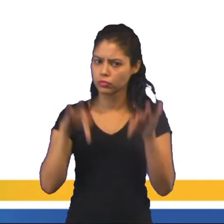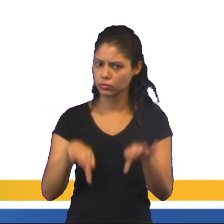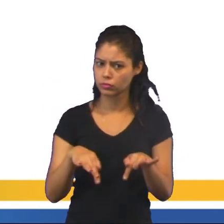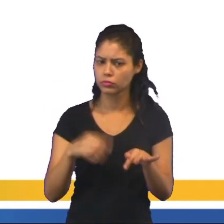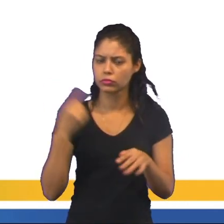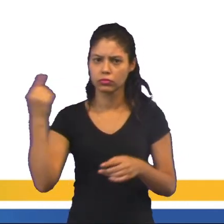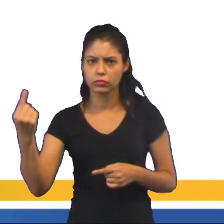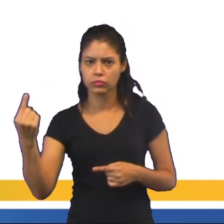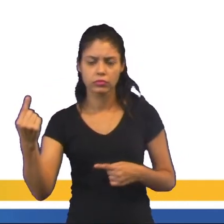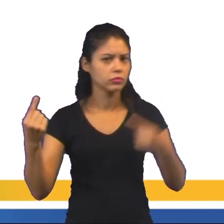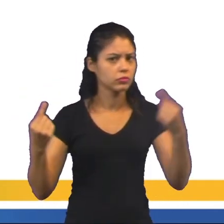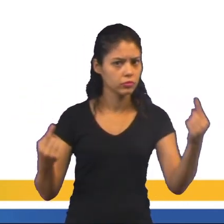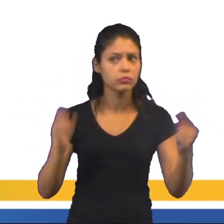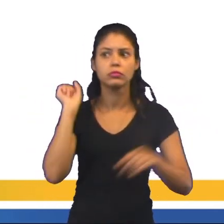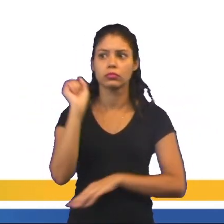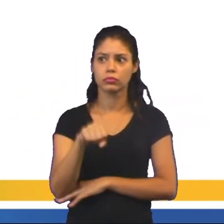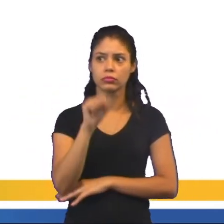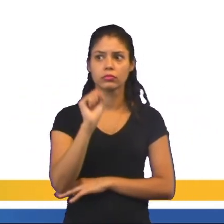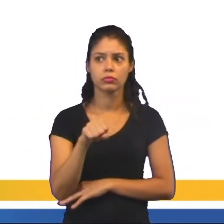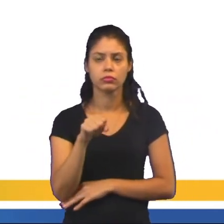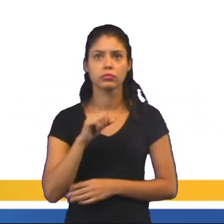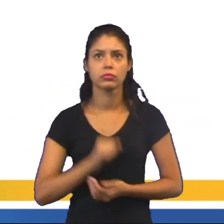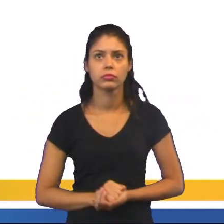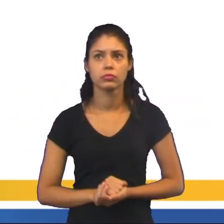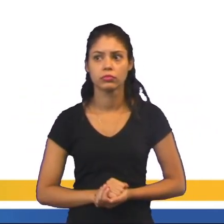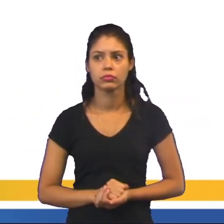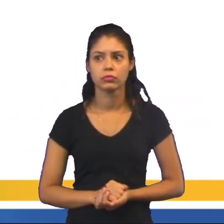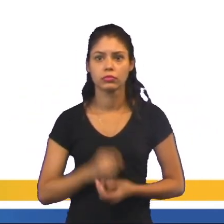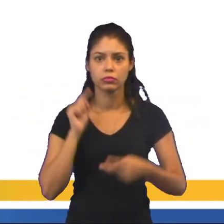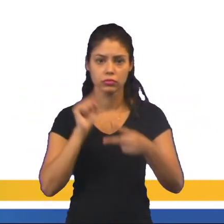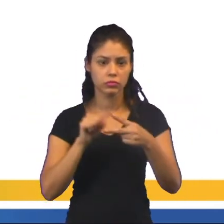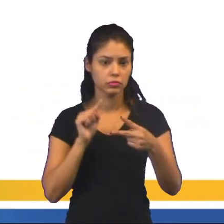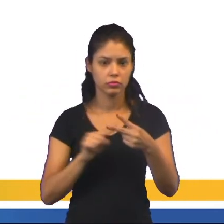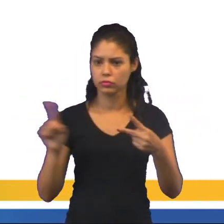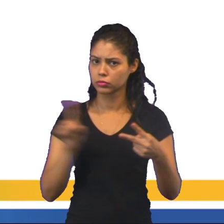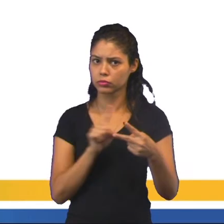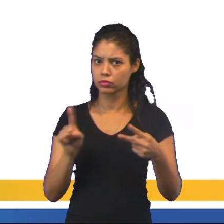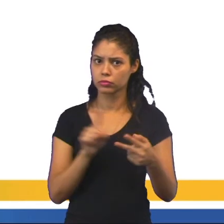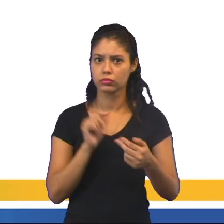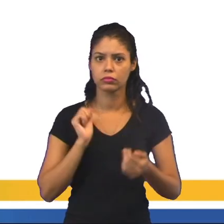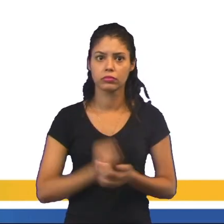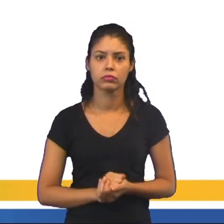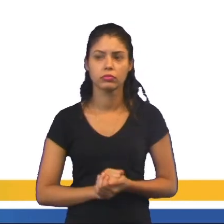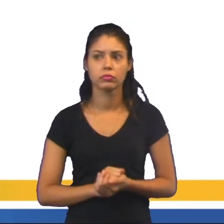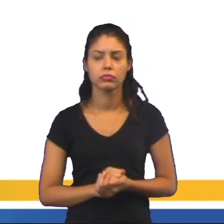infinitas de um lado? Sim, de um lado sim. Dos 2 não, tá?